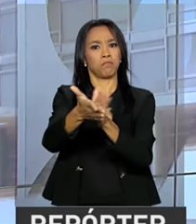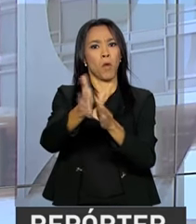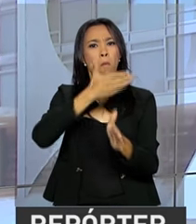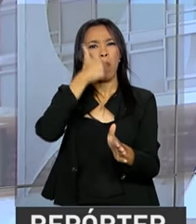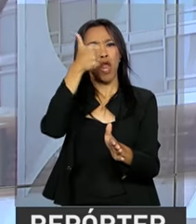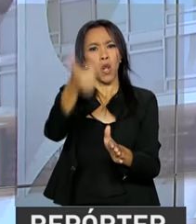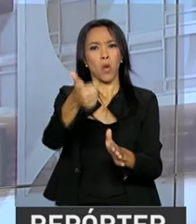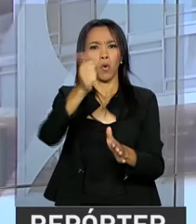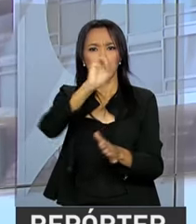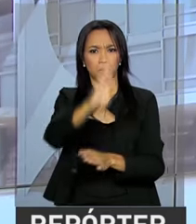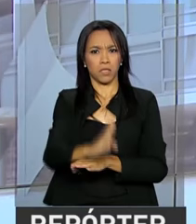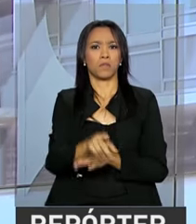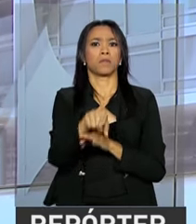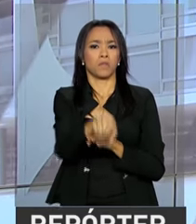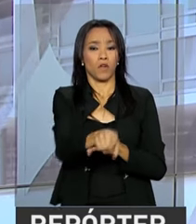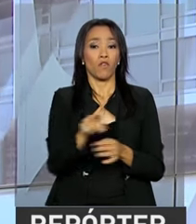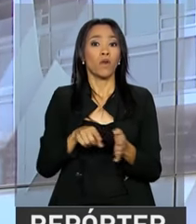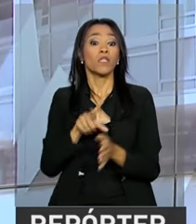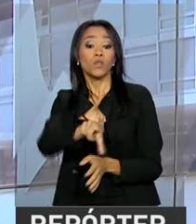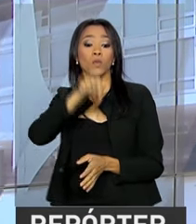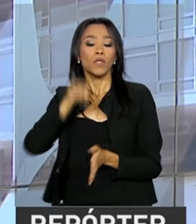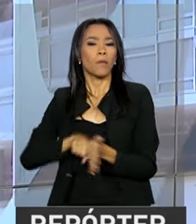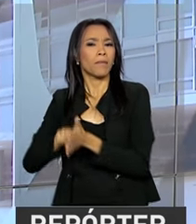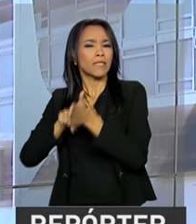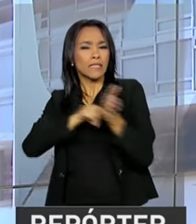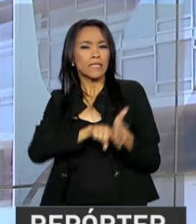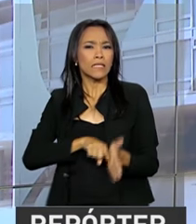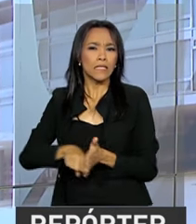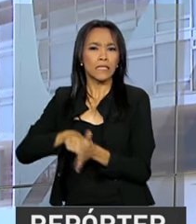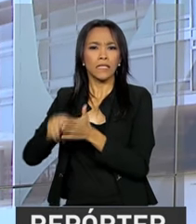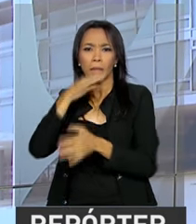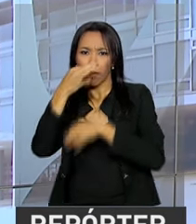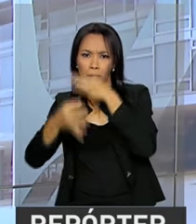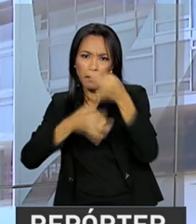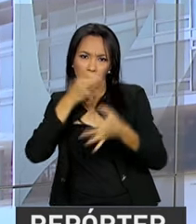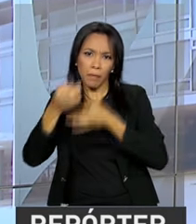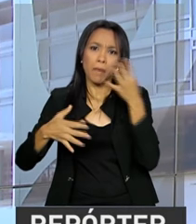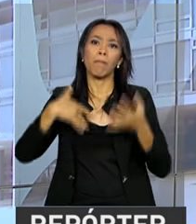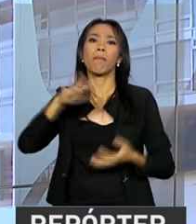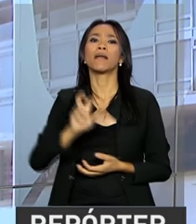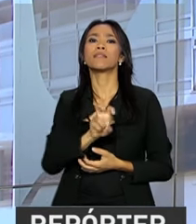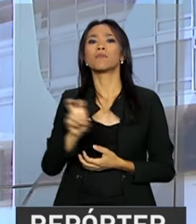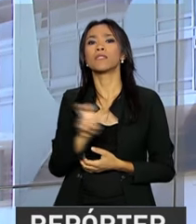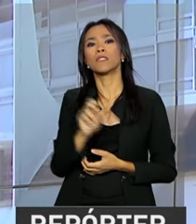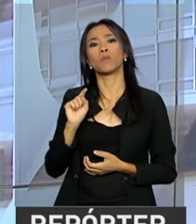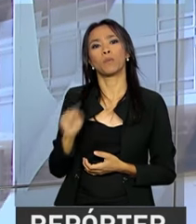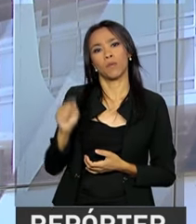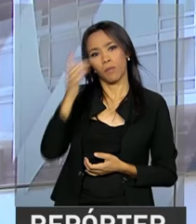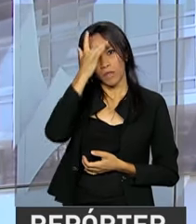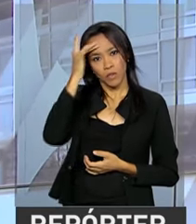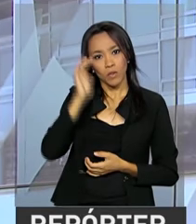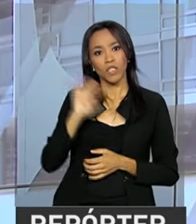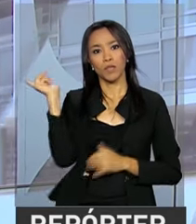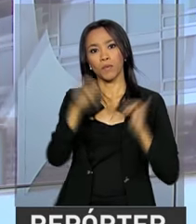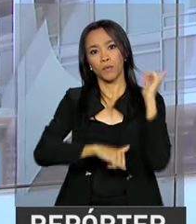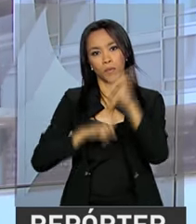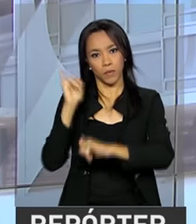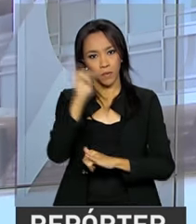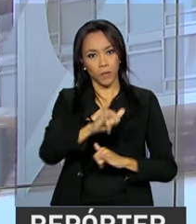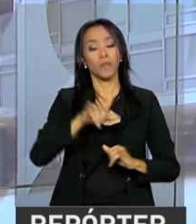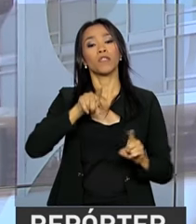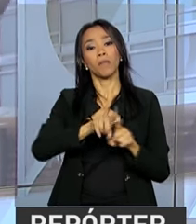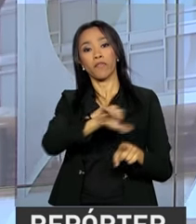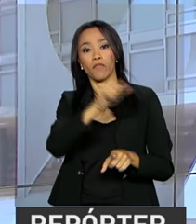terminal foi escolhido e uma pesquisa de satisfação feita com mais de 55 mil passageiros de vôos domésticos e